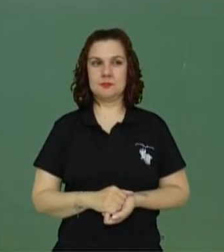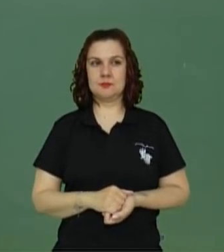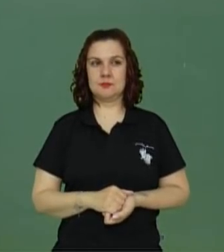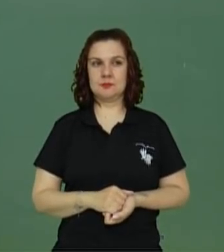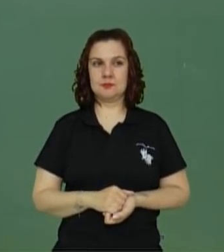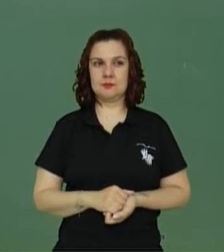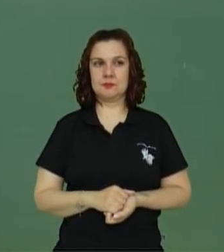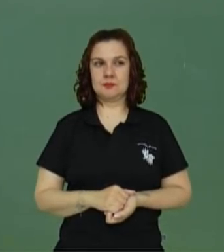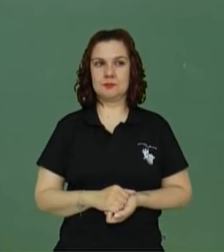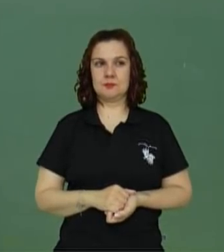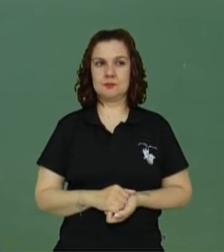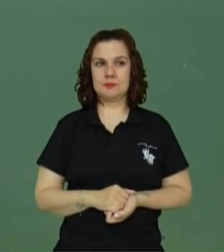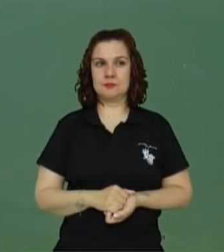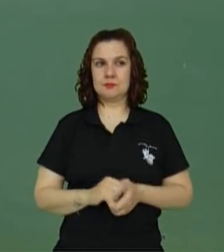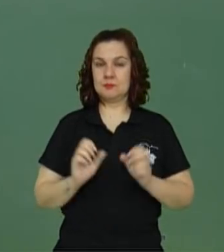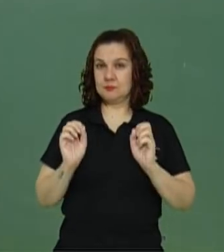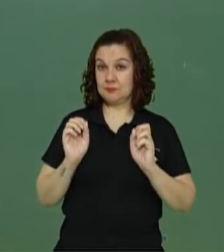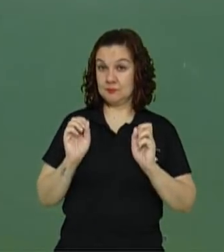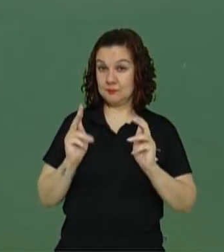EF.